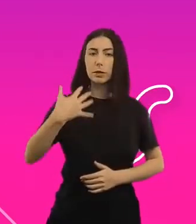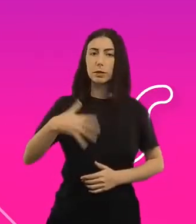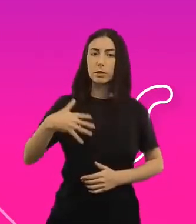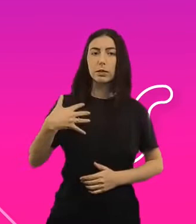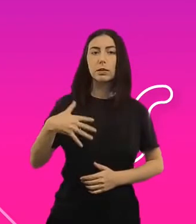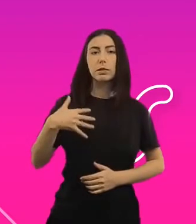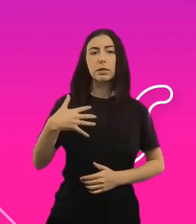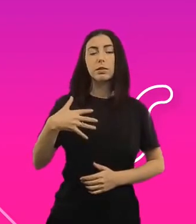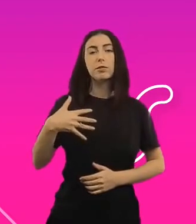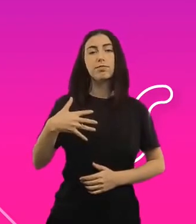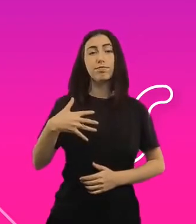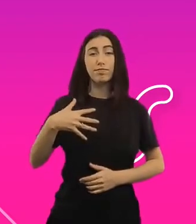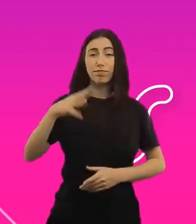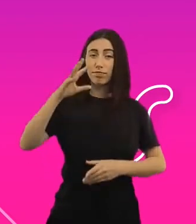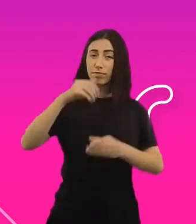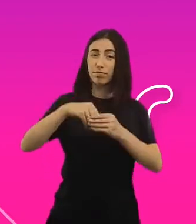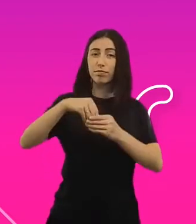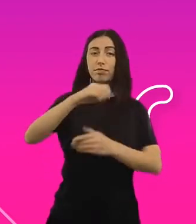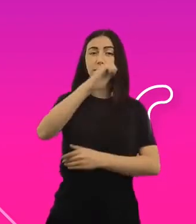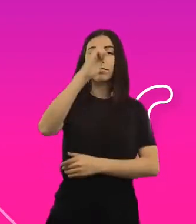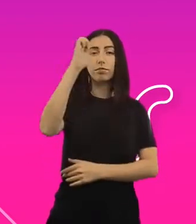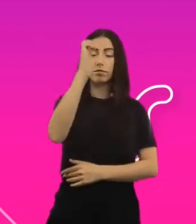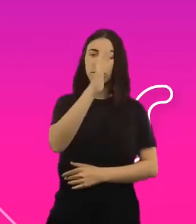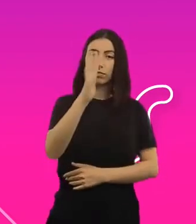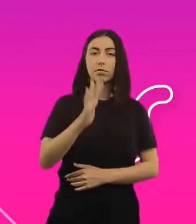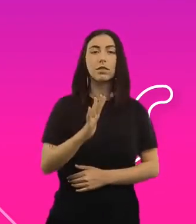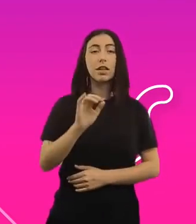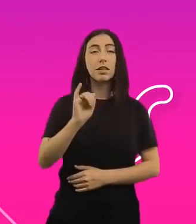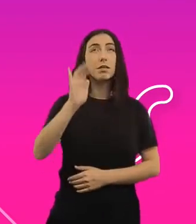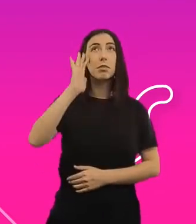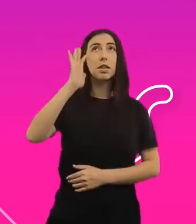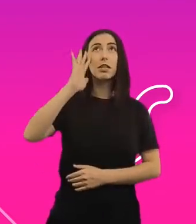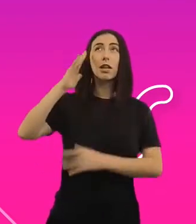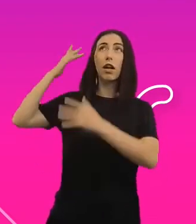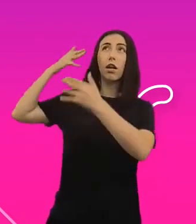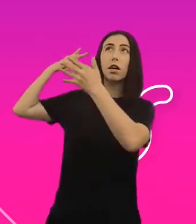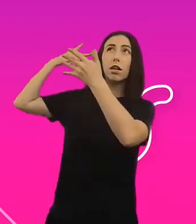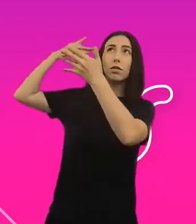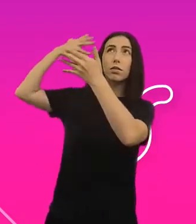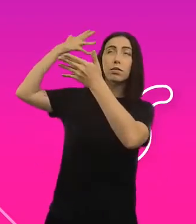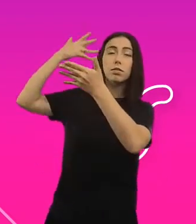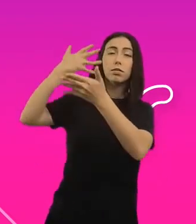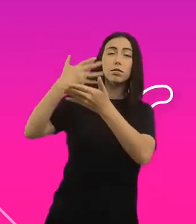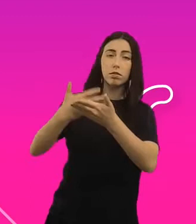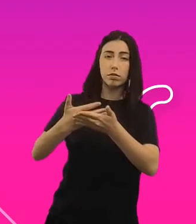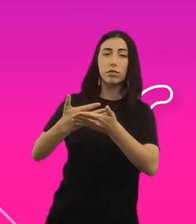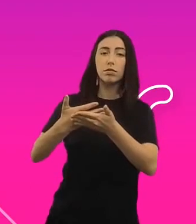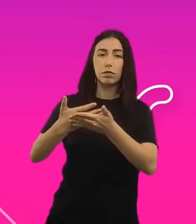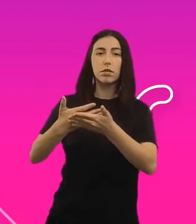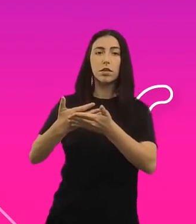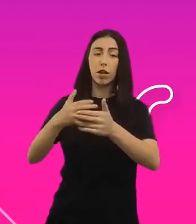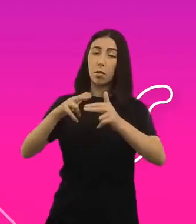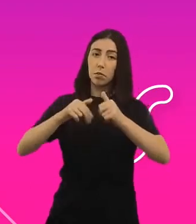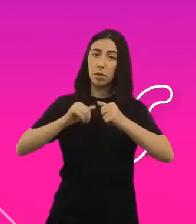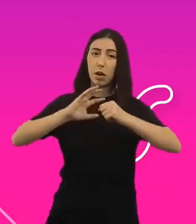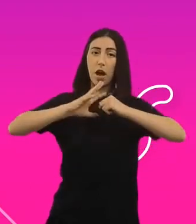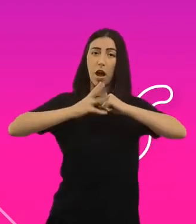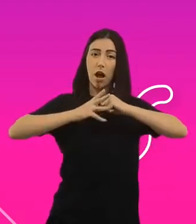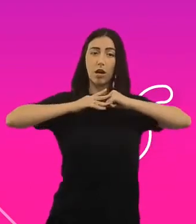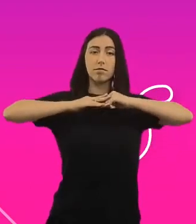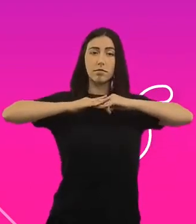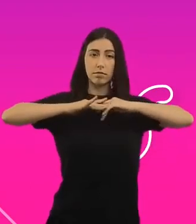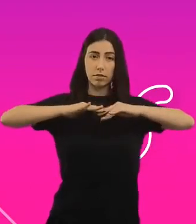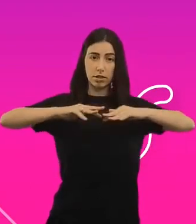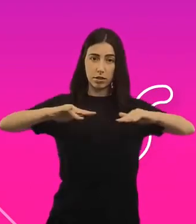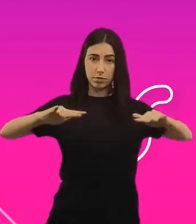do Brasil, né, se for pensar historicamente, em função da pandemia. Então, aqui a gente